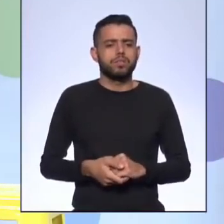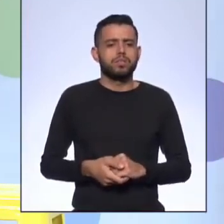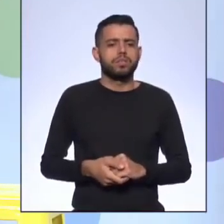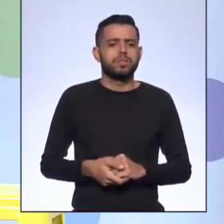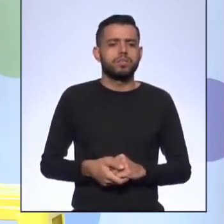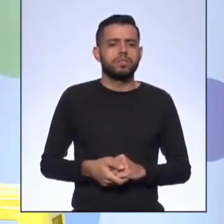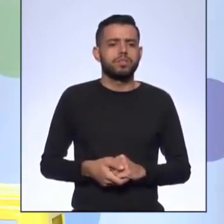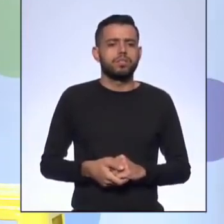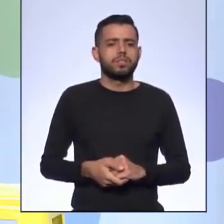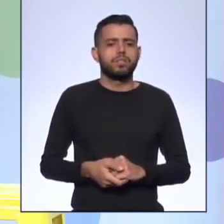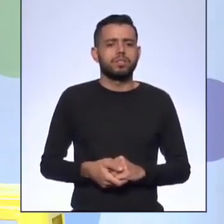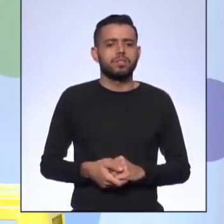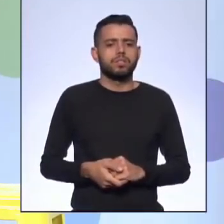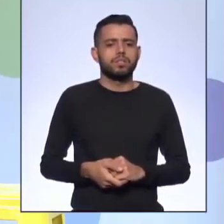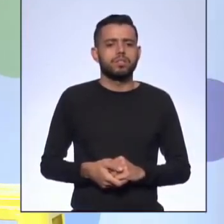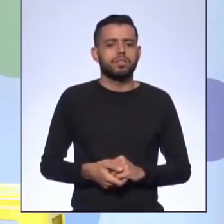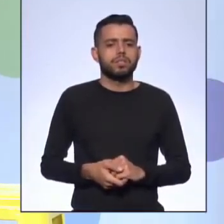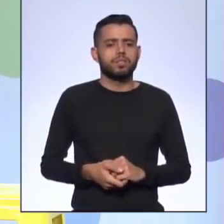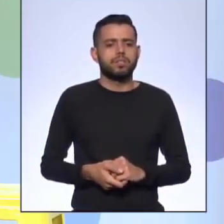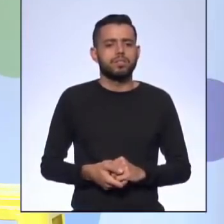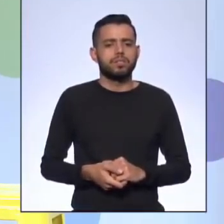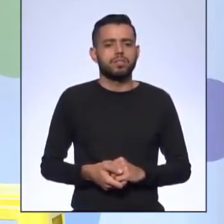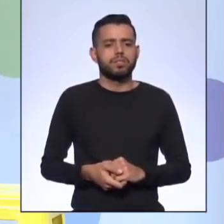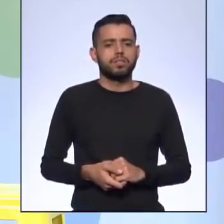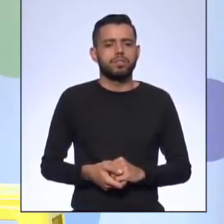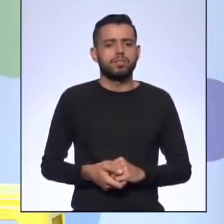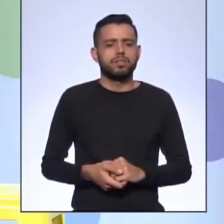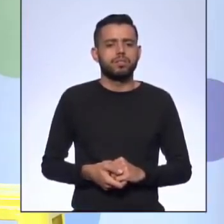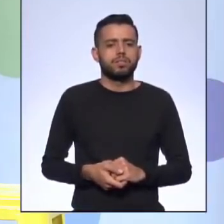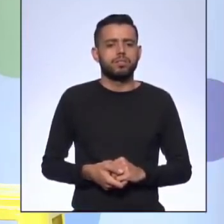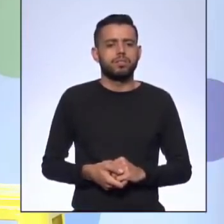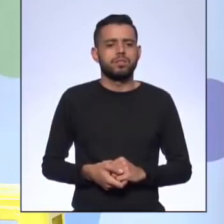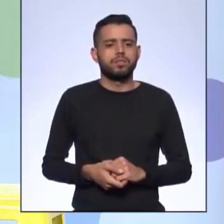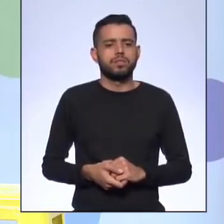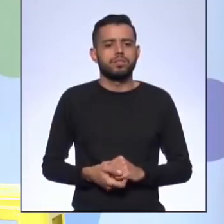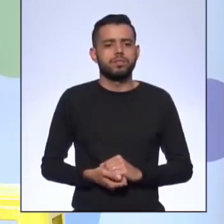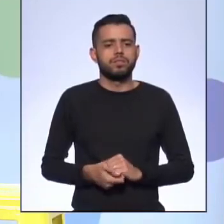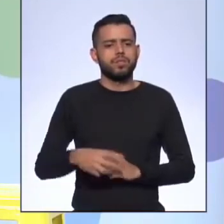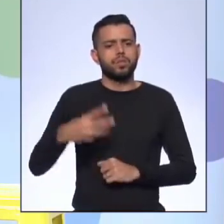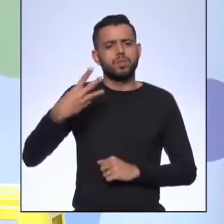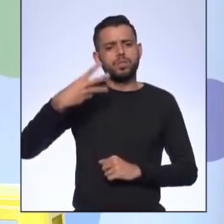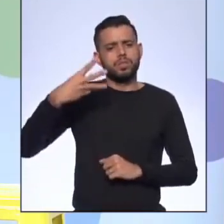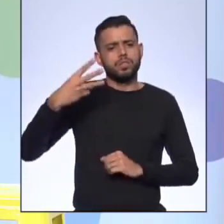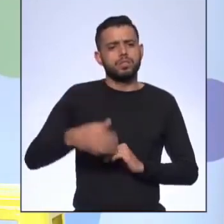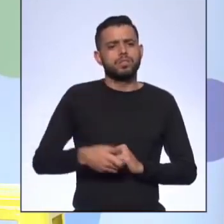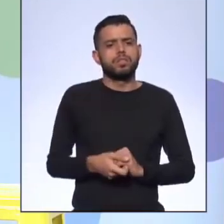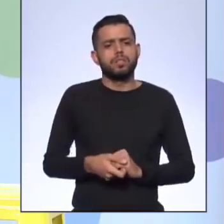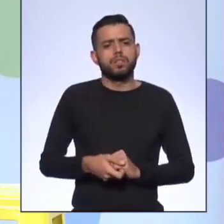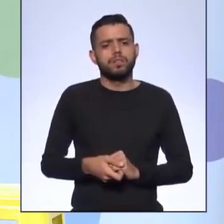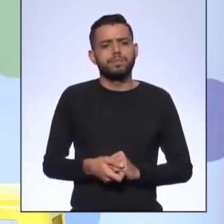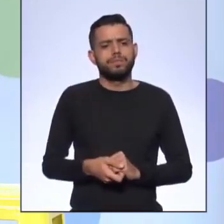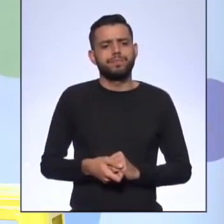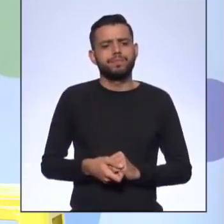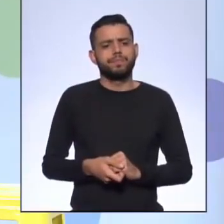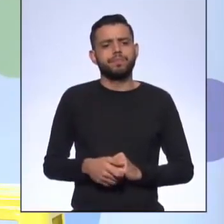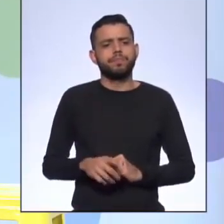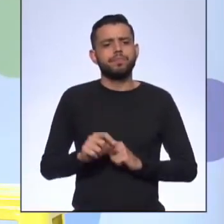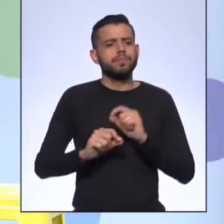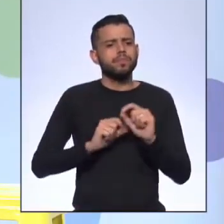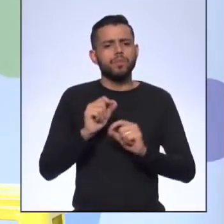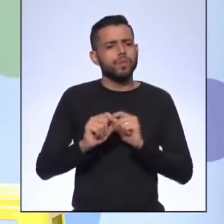voltar aqui. Opa! Nesse terceiro caso. Nesse terceiro caso, a gente tem o